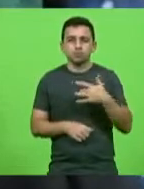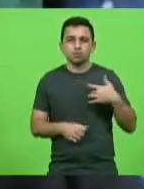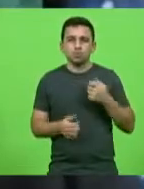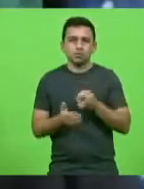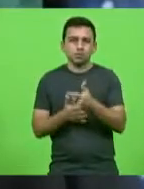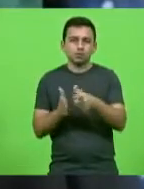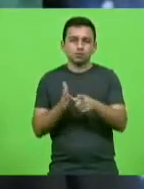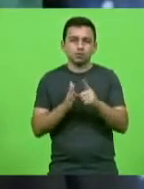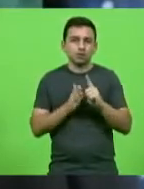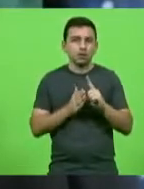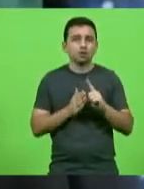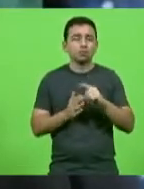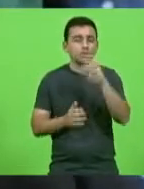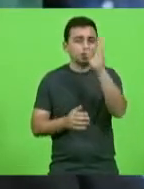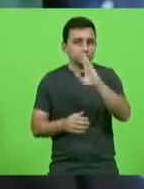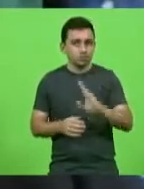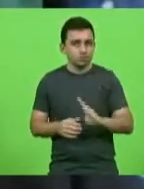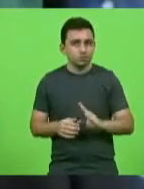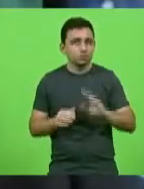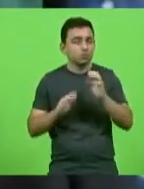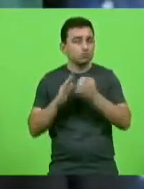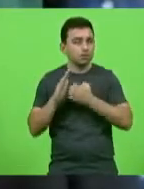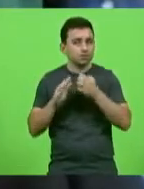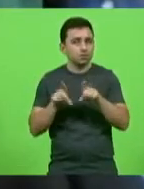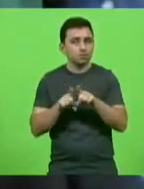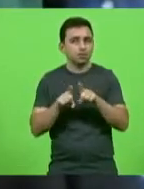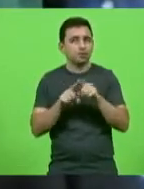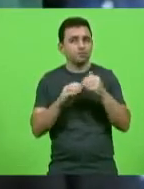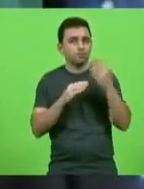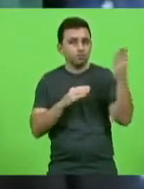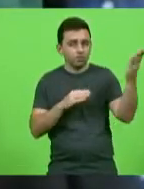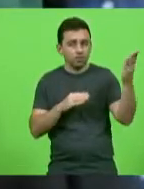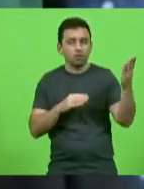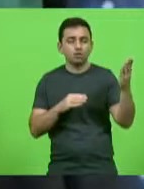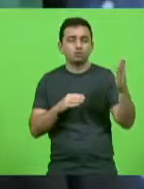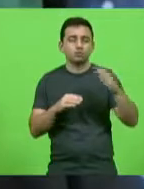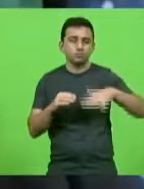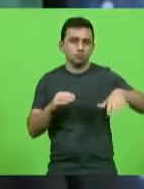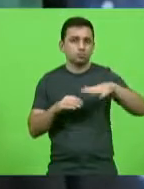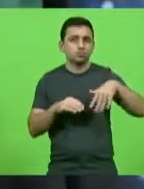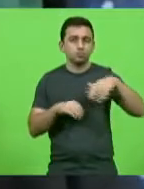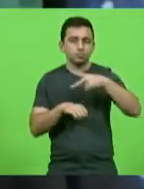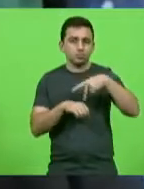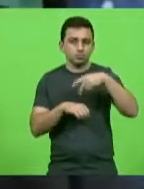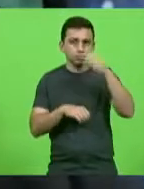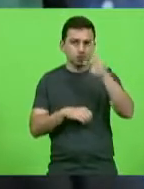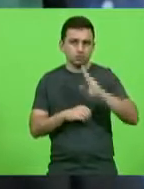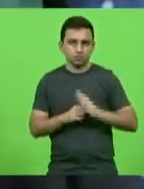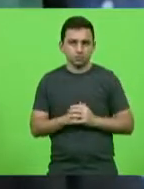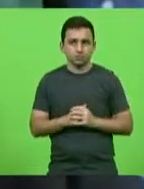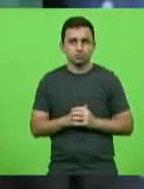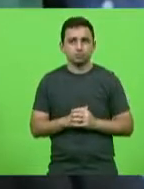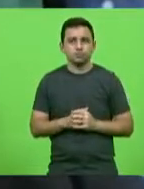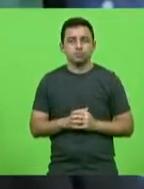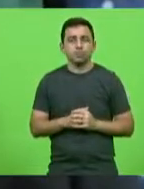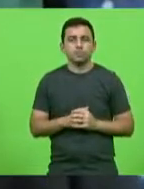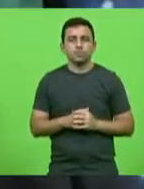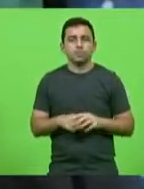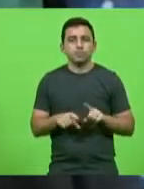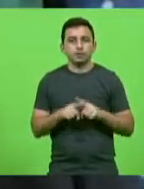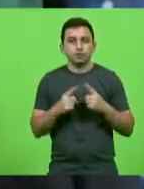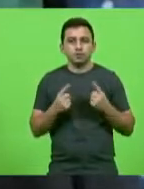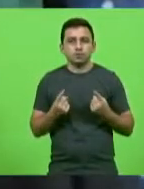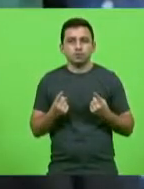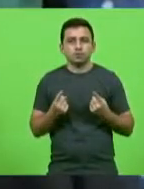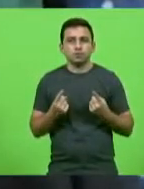nacionais e internacionais, em decorrência da necessidade de aquisição imediata de equipamentos de proteção individual e hospitalares